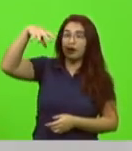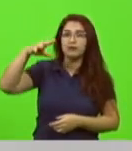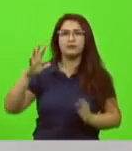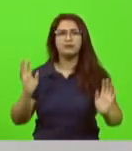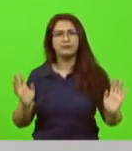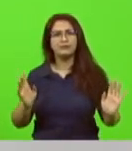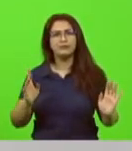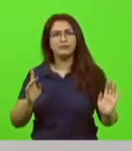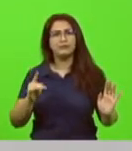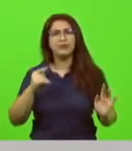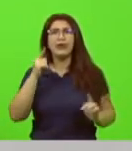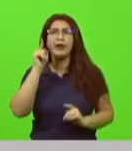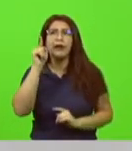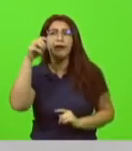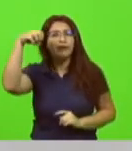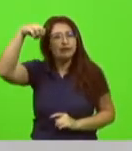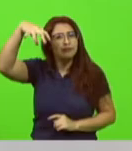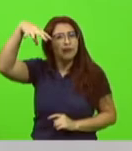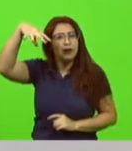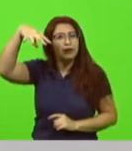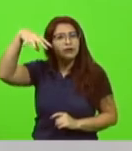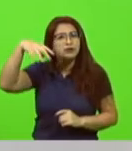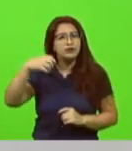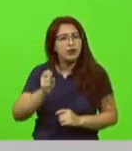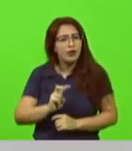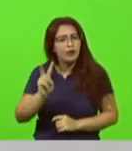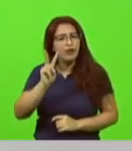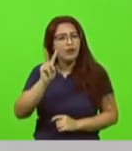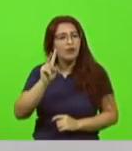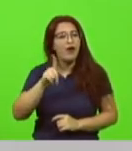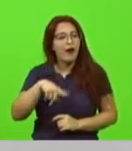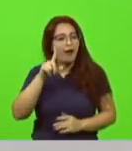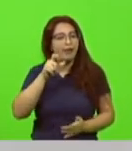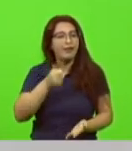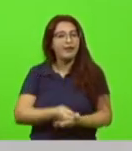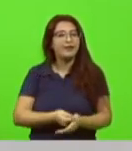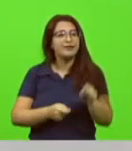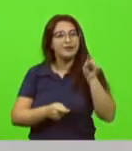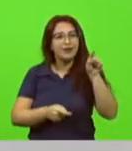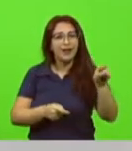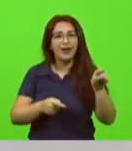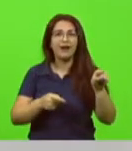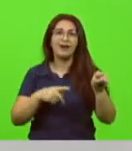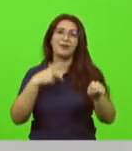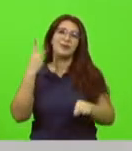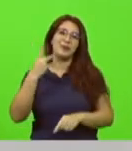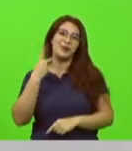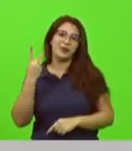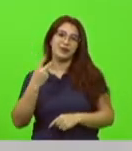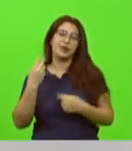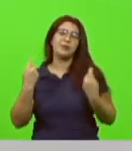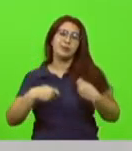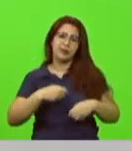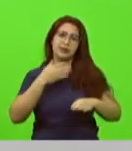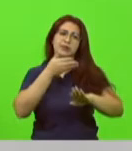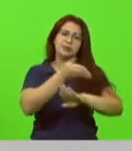o custo daquela energia que nós estamos pagando é decidido lá na política. E nós temos que participar da política. Por isso que eu me